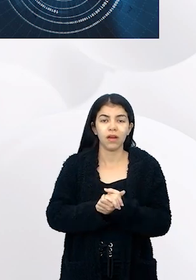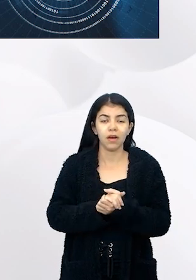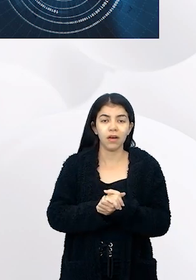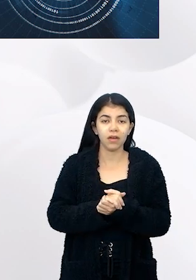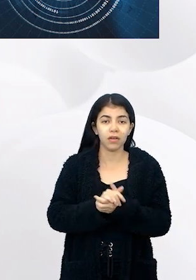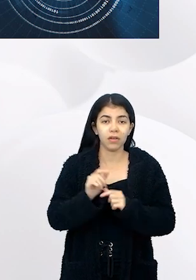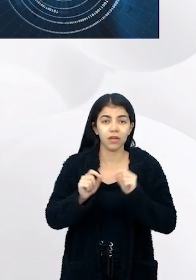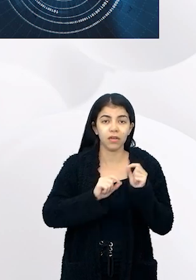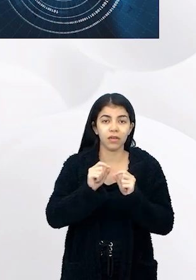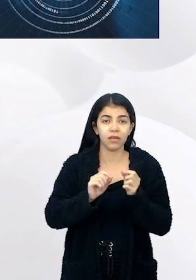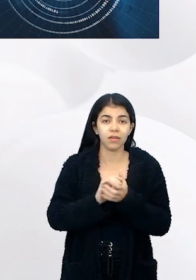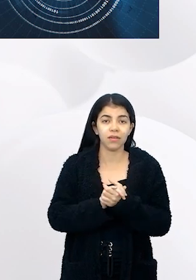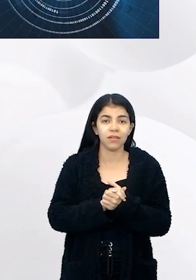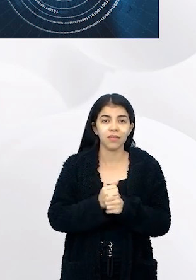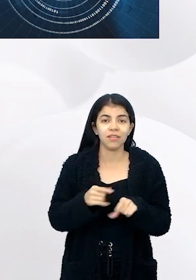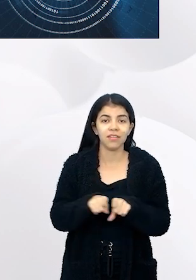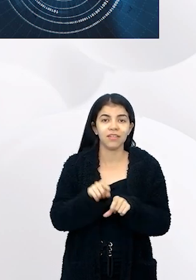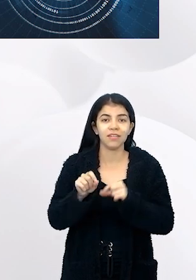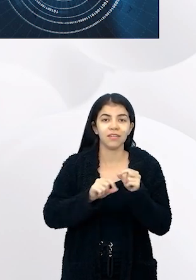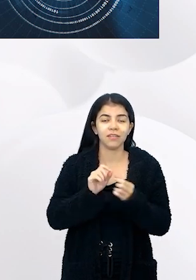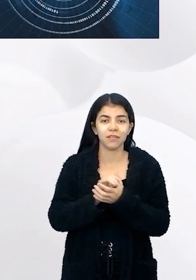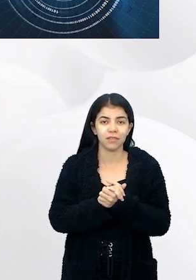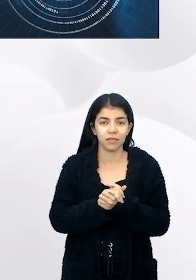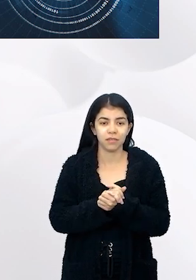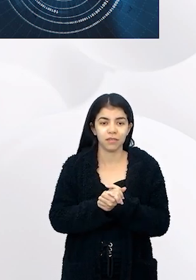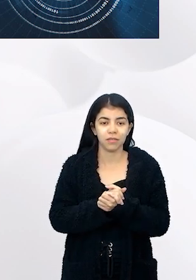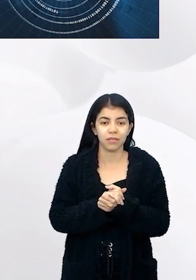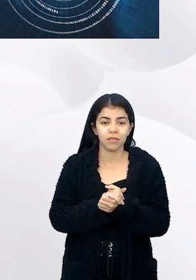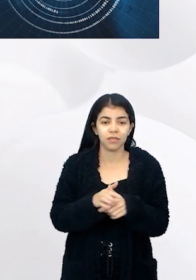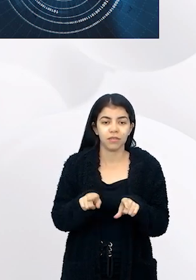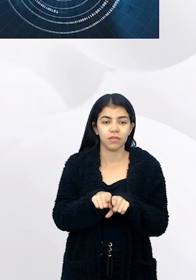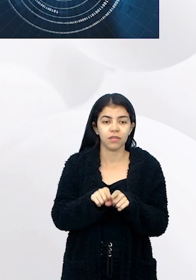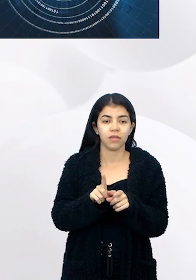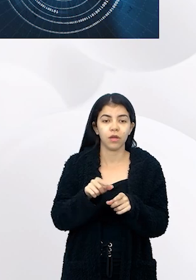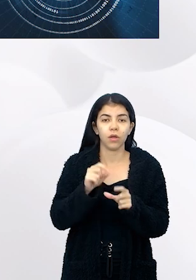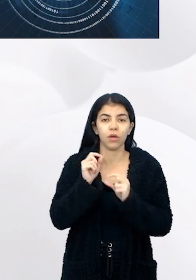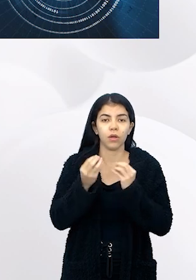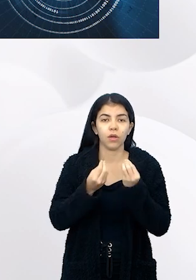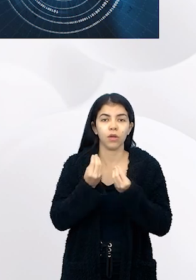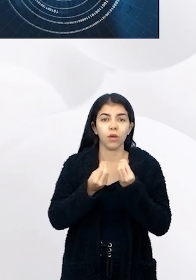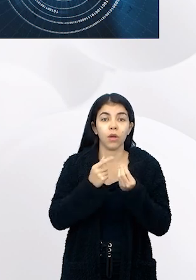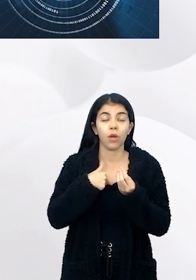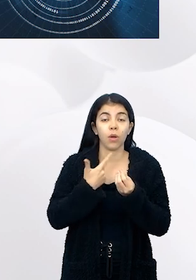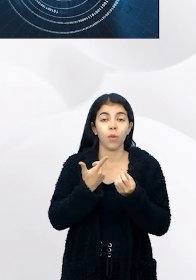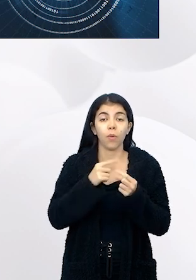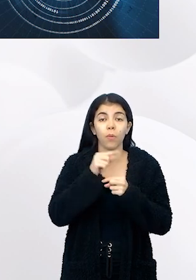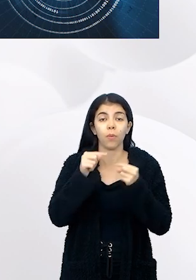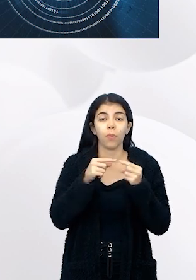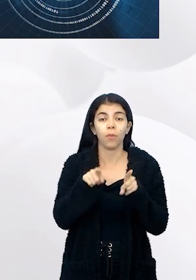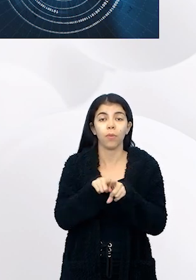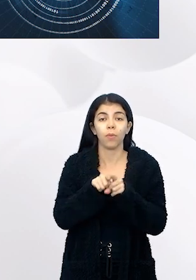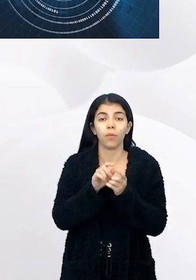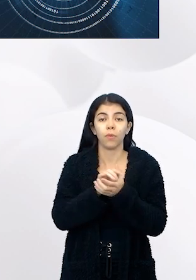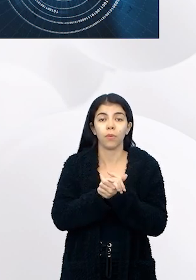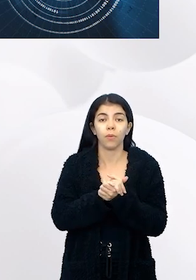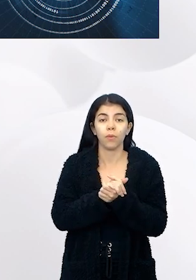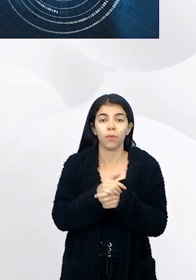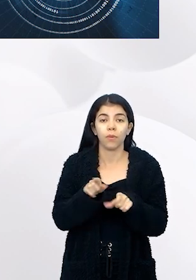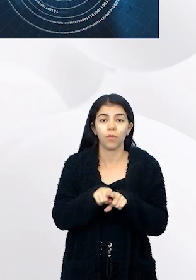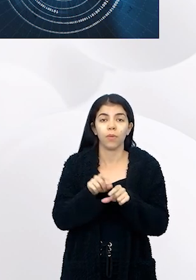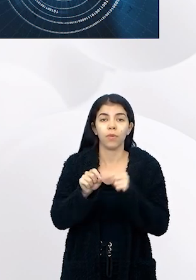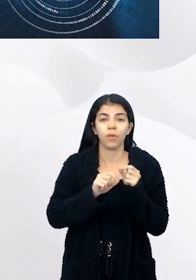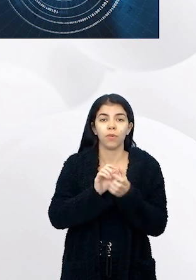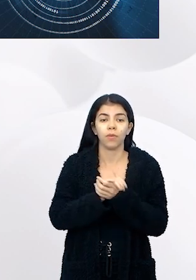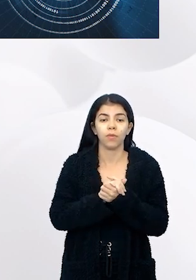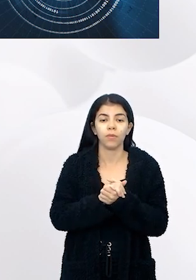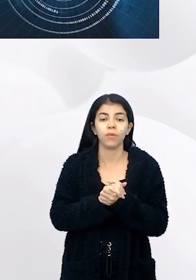tempos escolares. Quais são as formas, né? Qual é a intenção de desenvolver essa cultura escolar